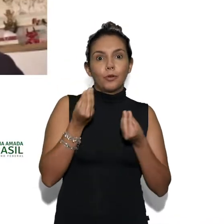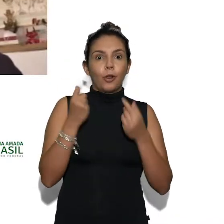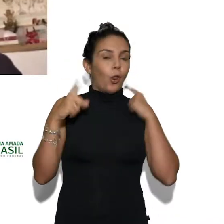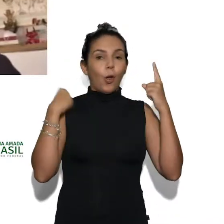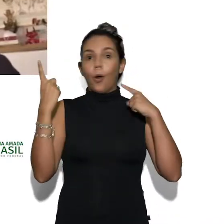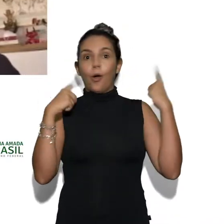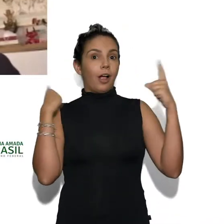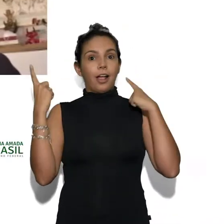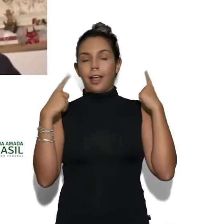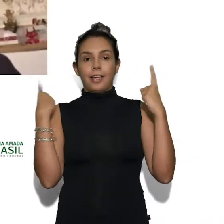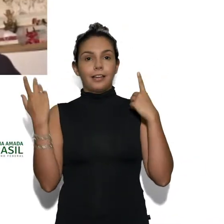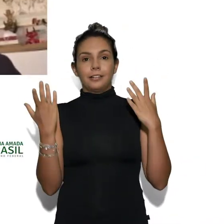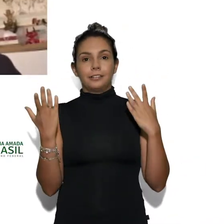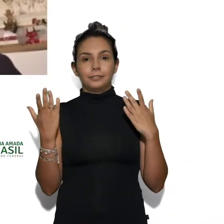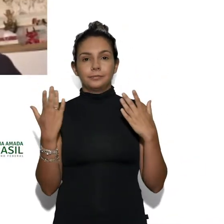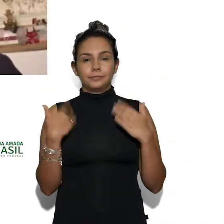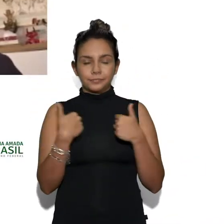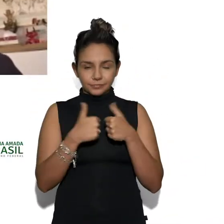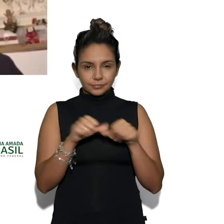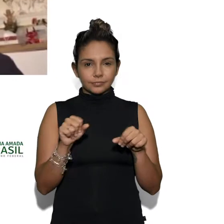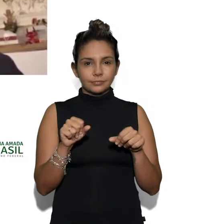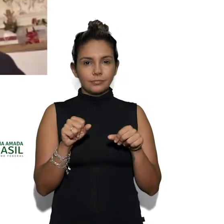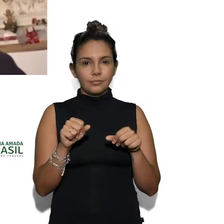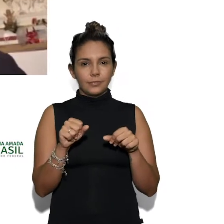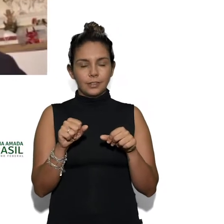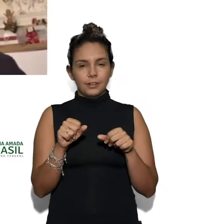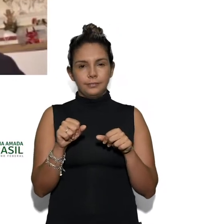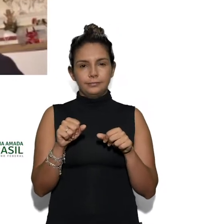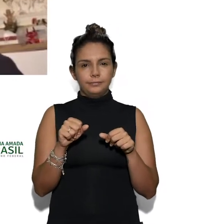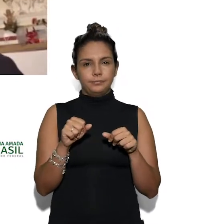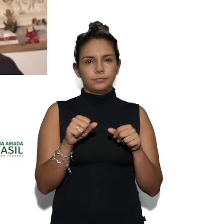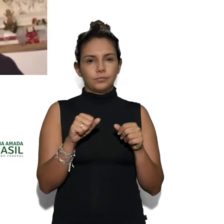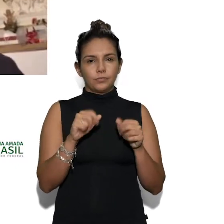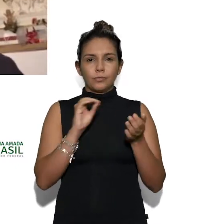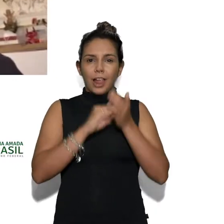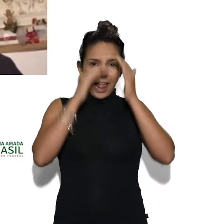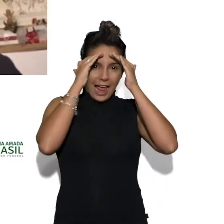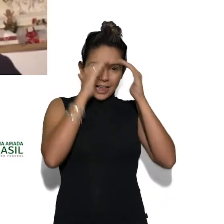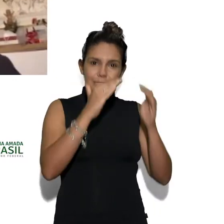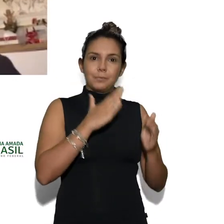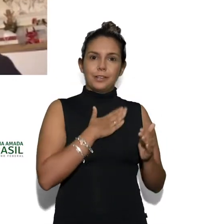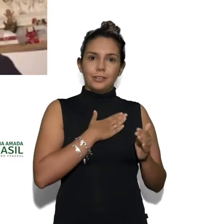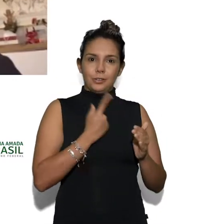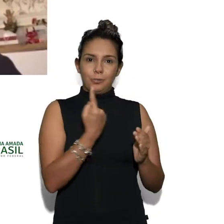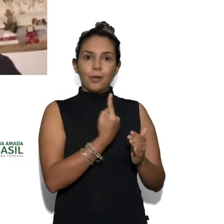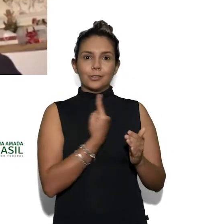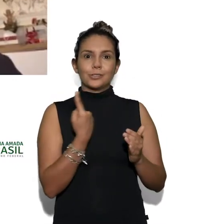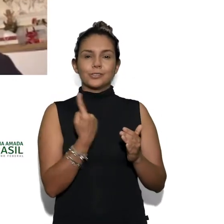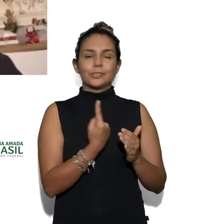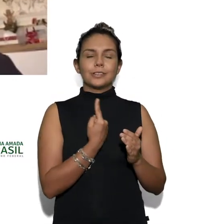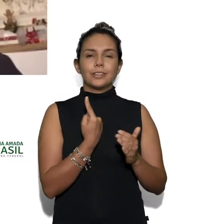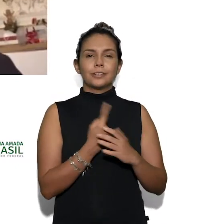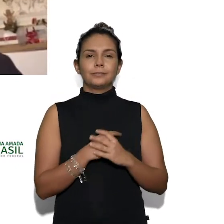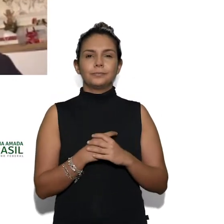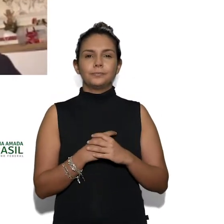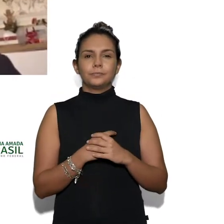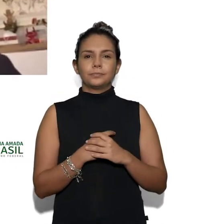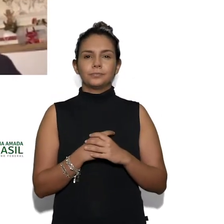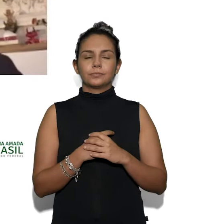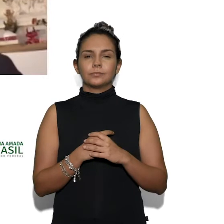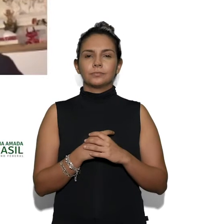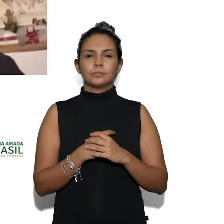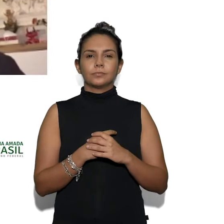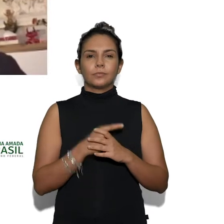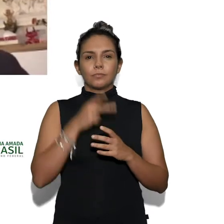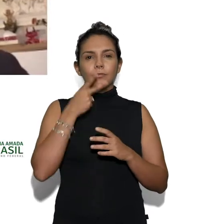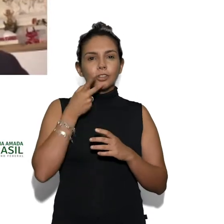muito alucinante, que me estava violentando, inclusive. Eu vinha sentindo que o